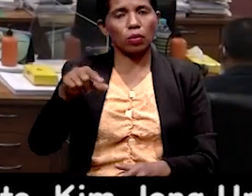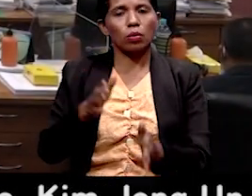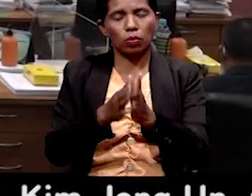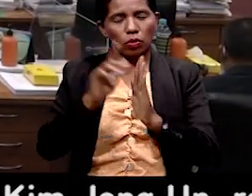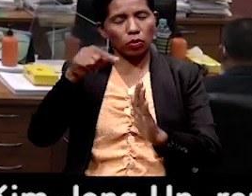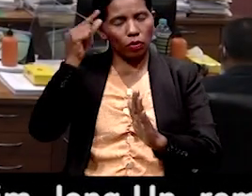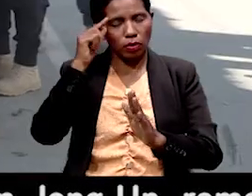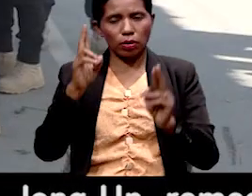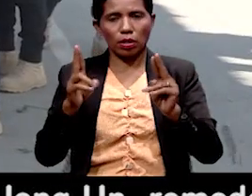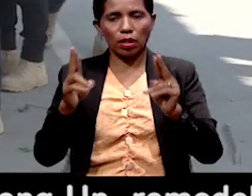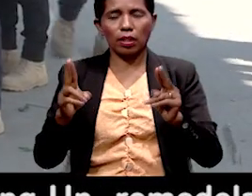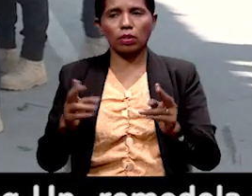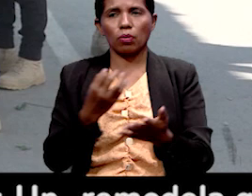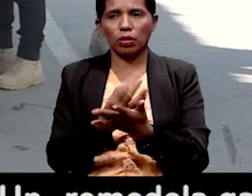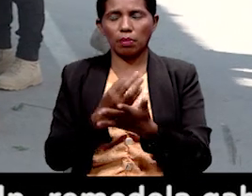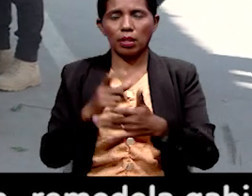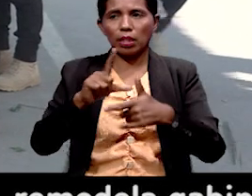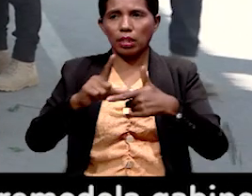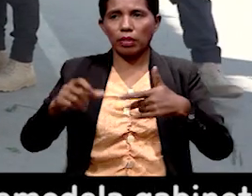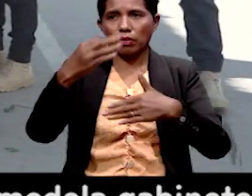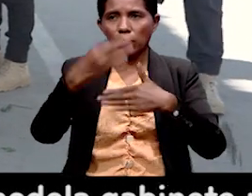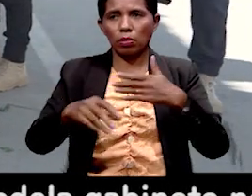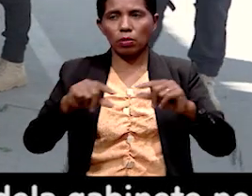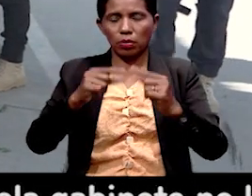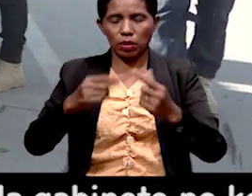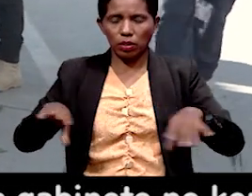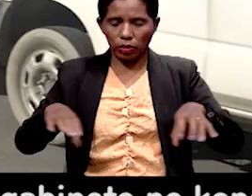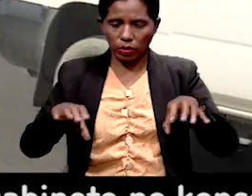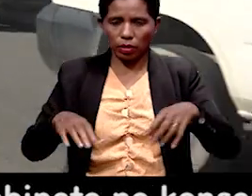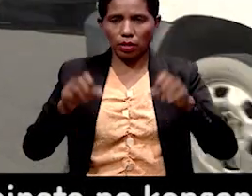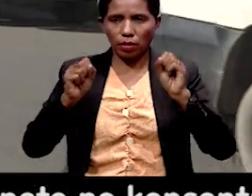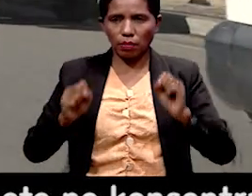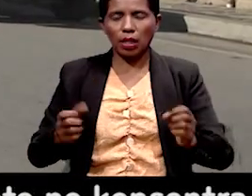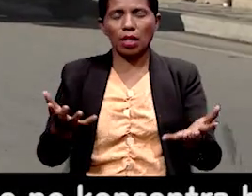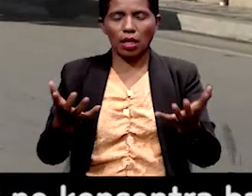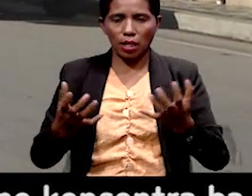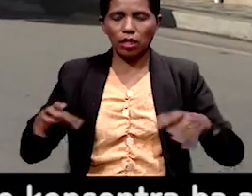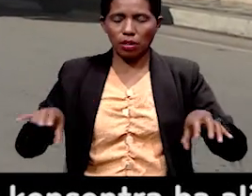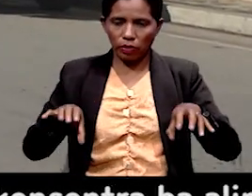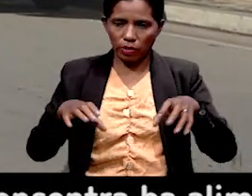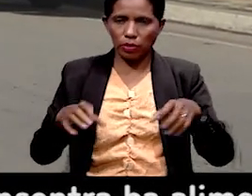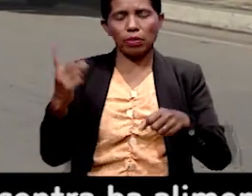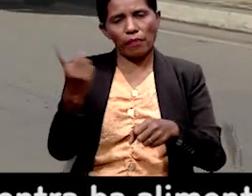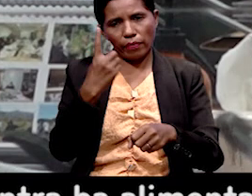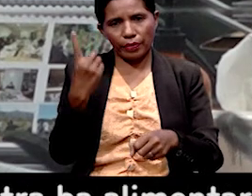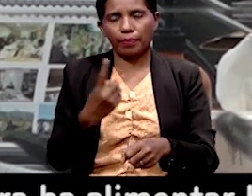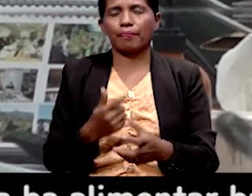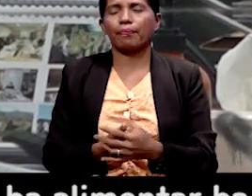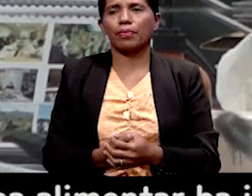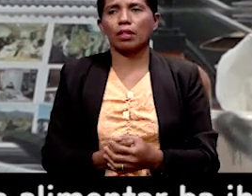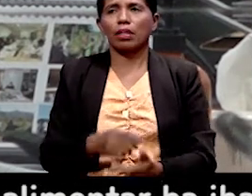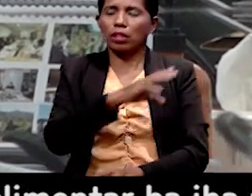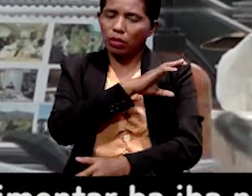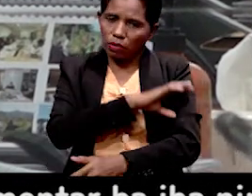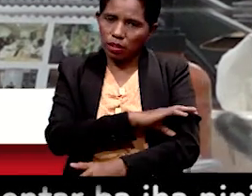acelera subsídio linha frente a tua equipa sira nebe serviço e a base bela e a vontade de serviço. Pessoal segurança sira